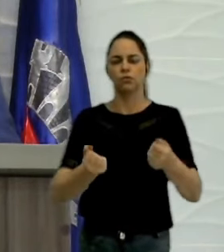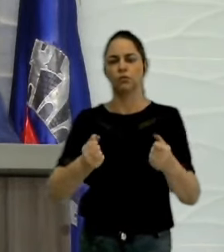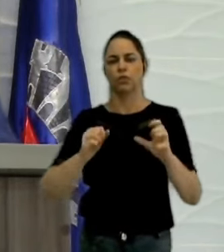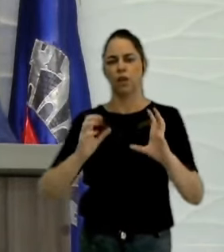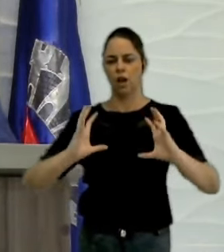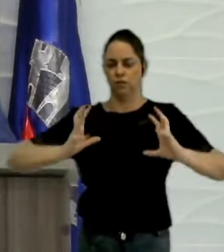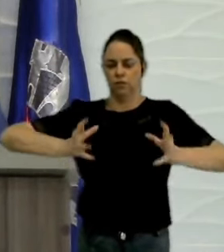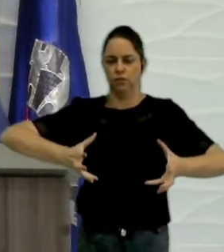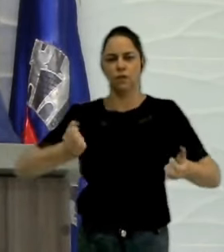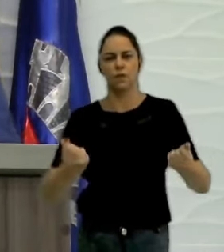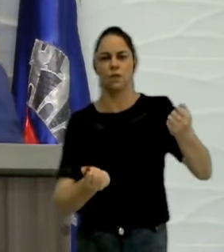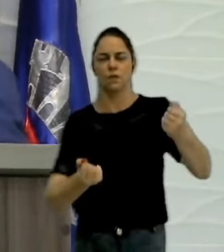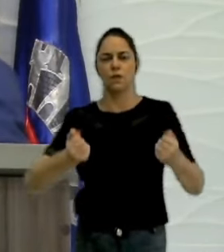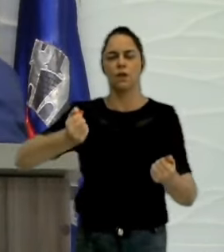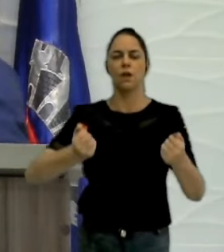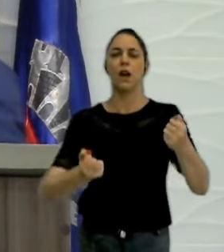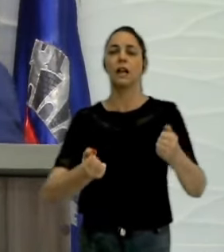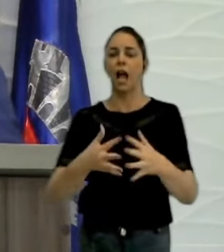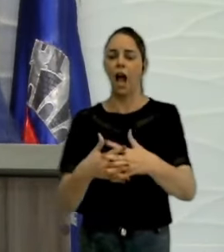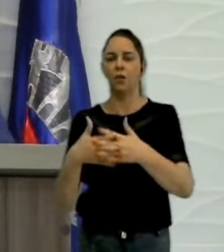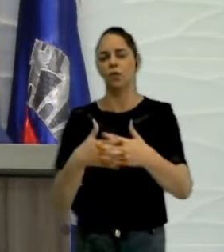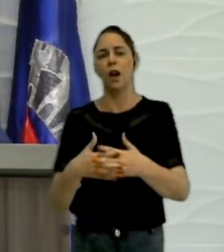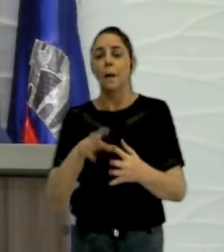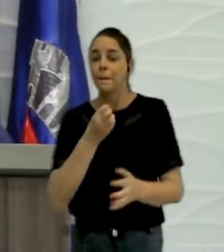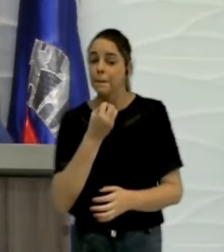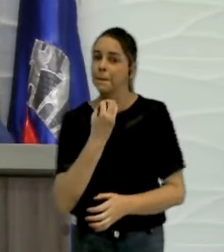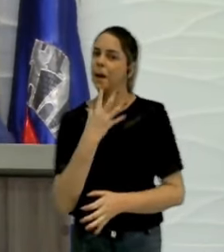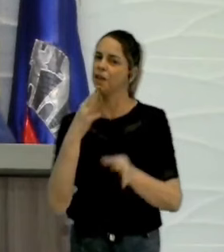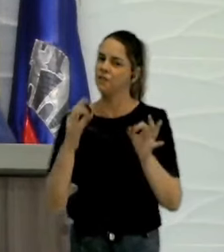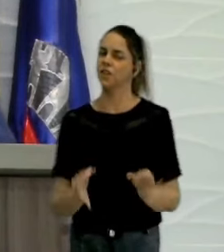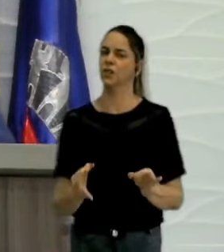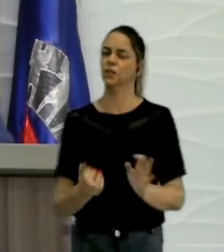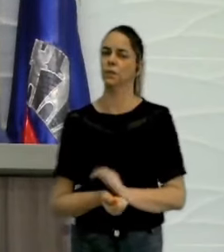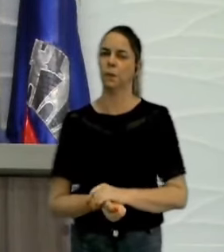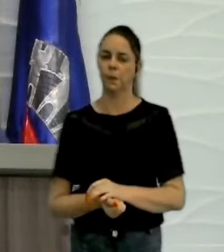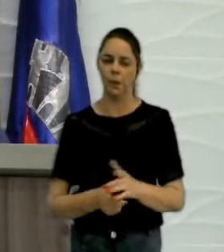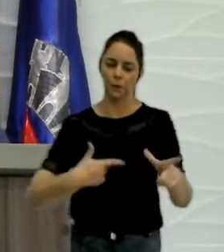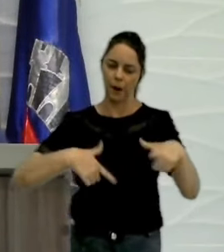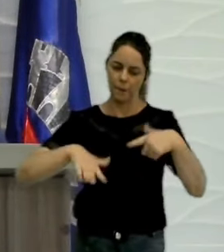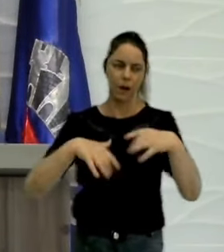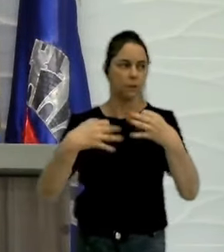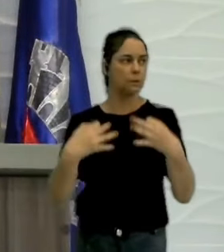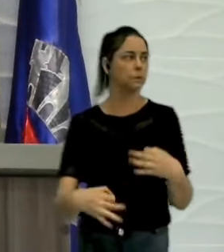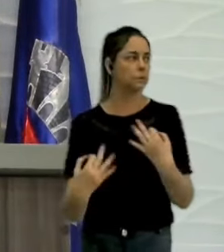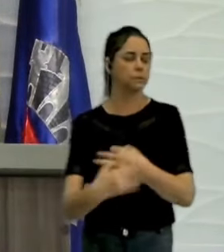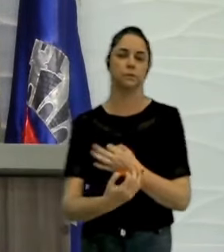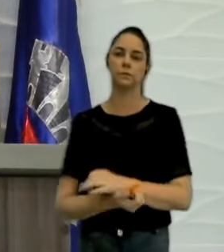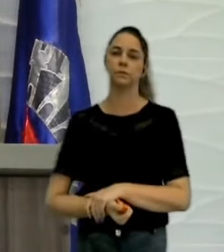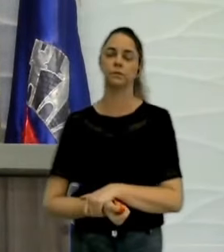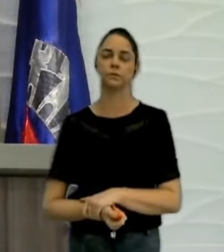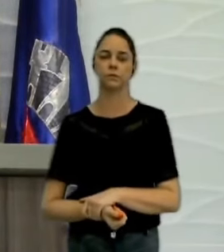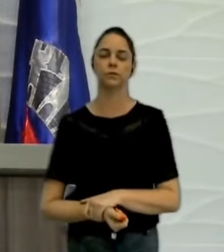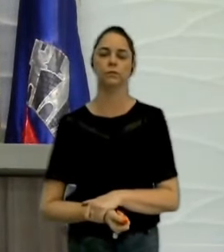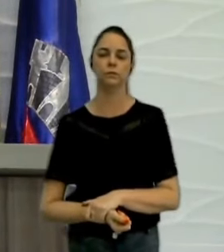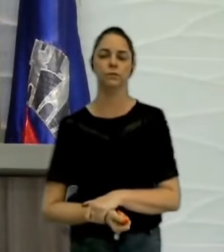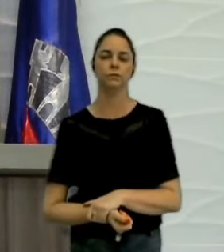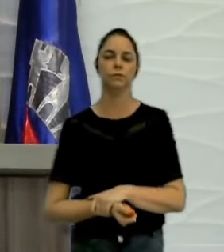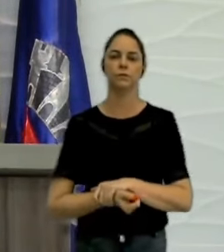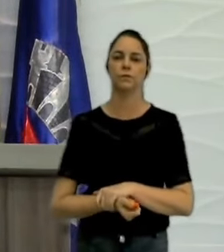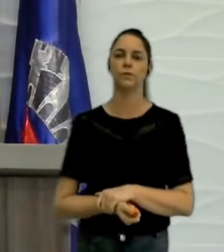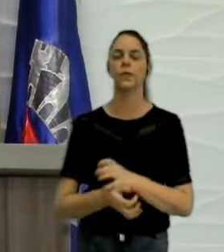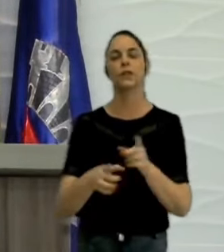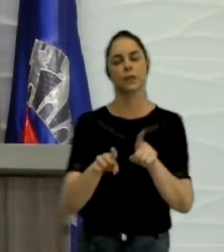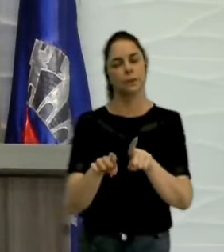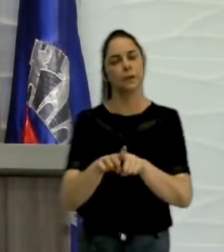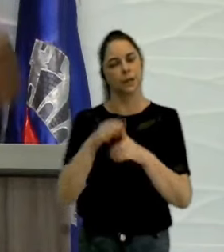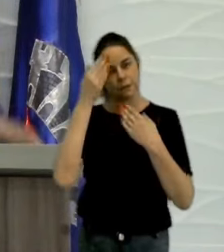Agora, mande fazer o serviço bem feito. Não mande fazer o serviço mal feito, não. Quero